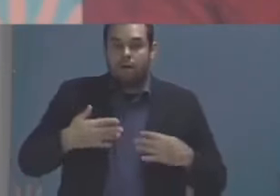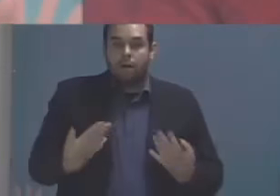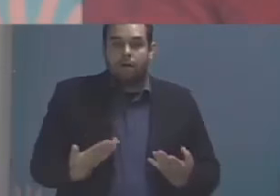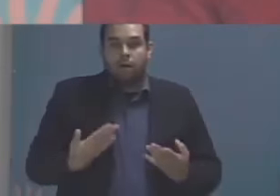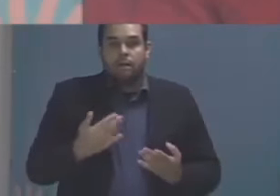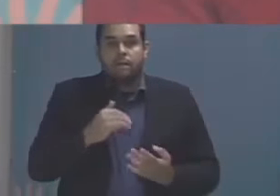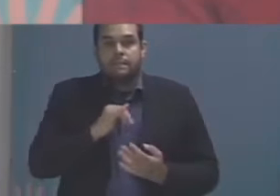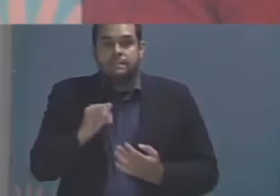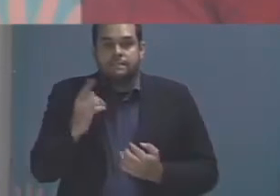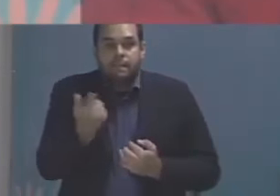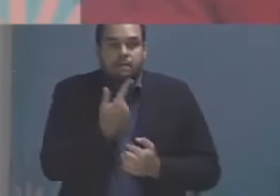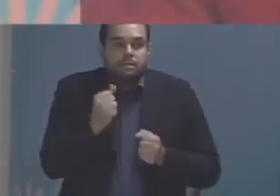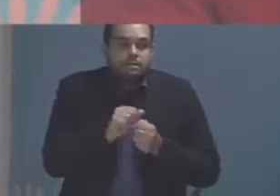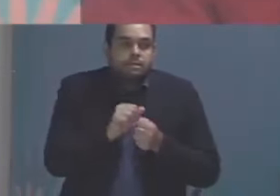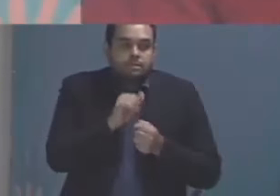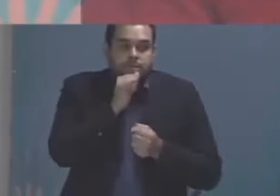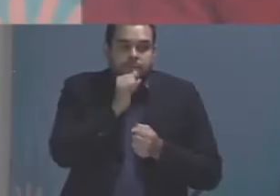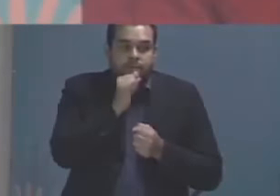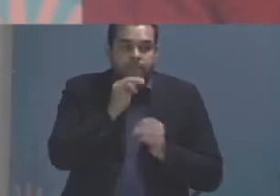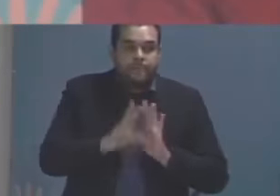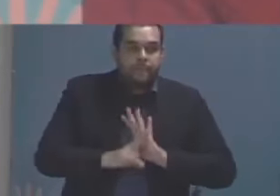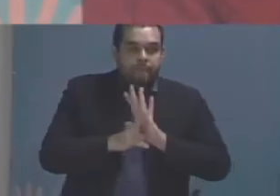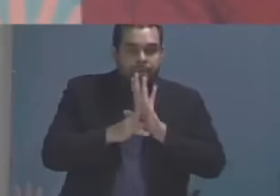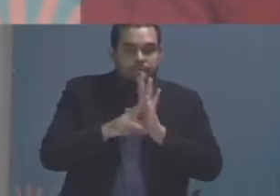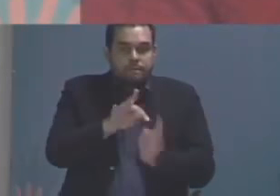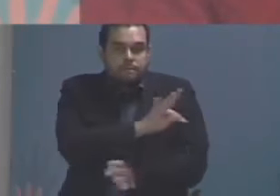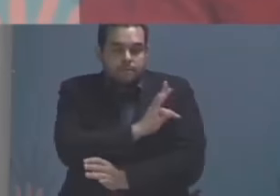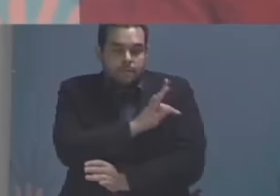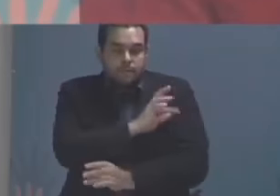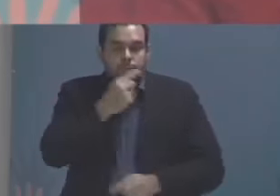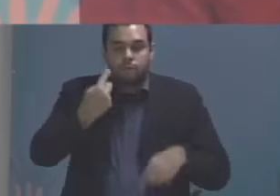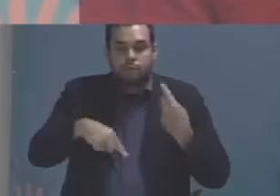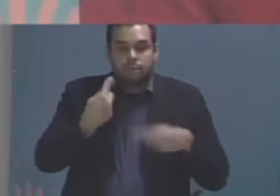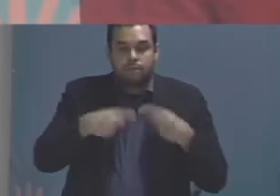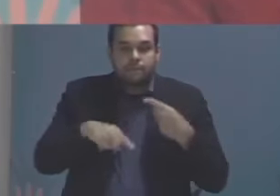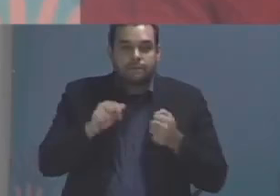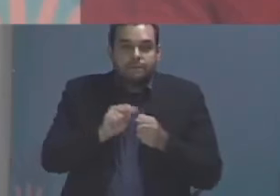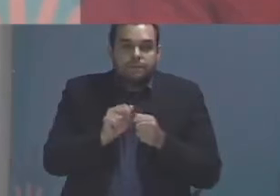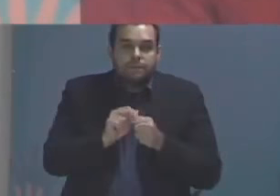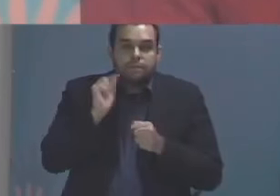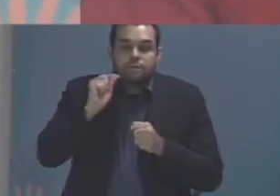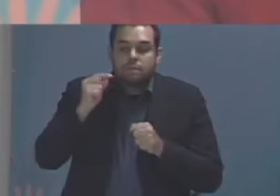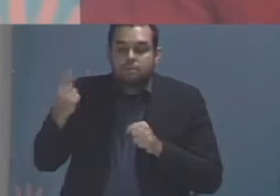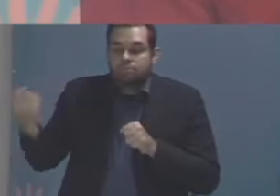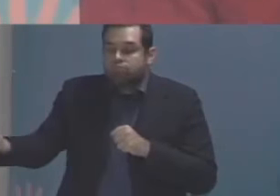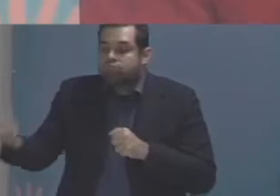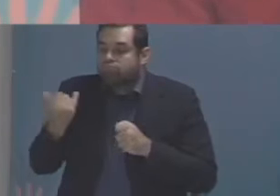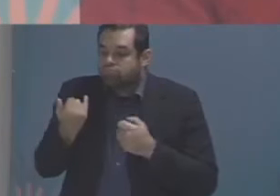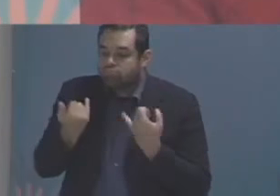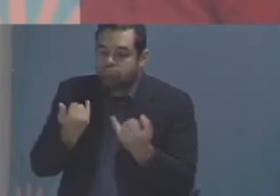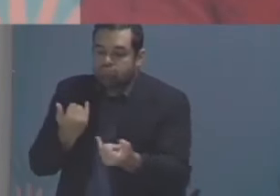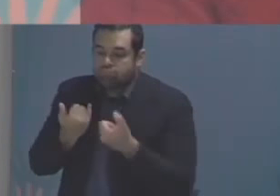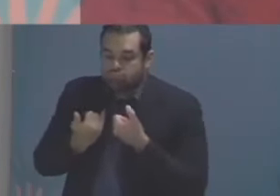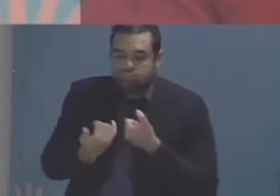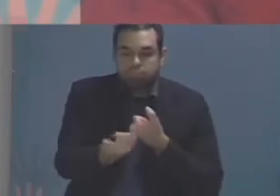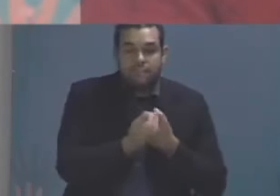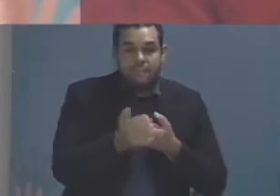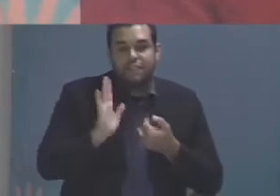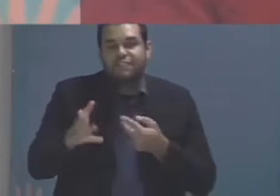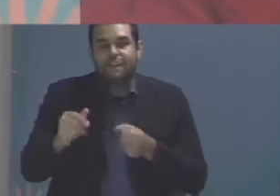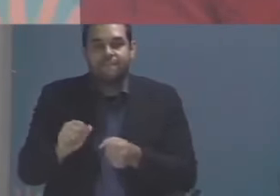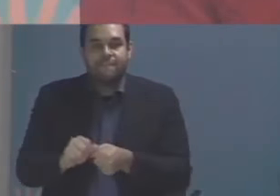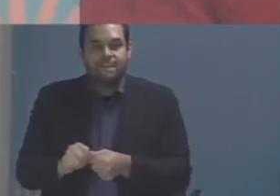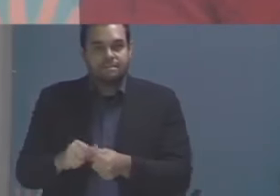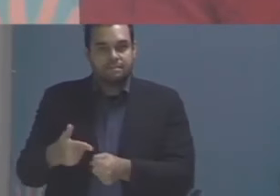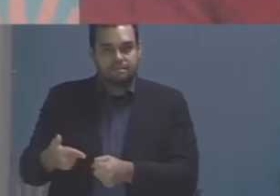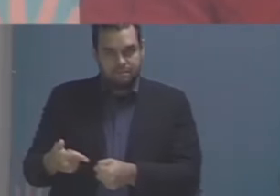quando nós vamos construir, por exemplo, referências técnicas para o debate, nós construímos ouvindo todo mundo e ouvindo a partir do que é feito. Por isso que